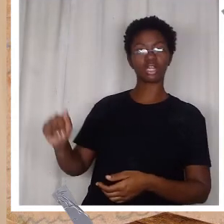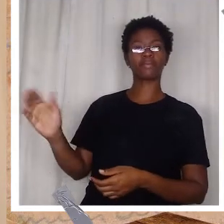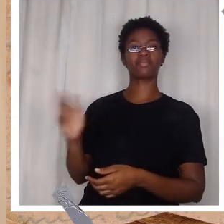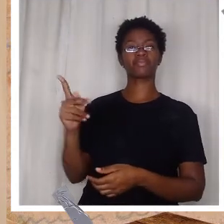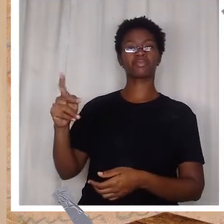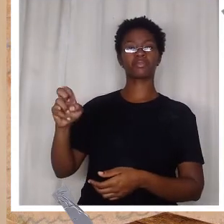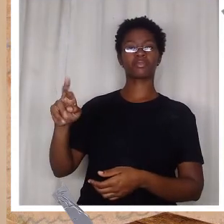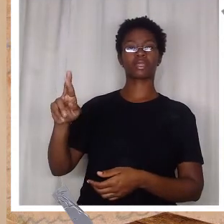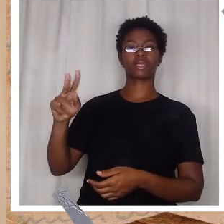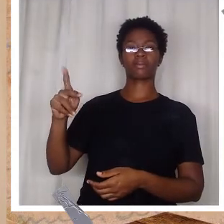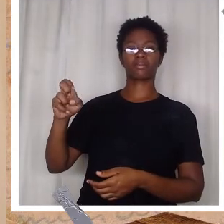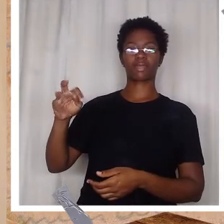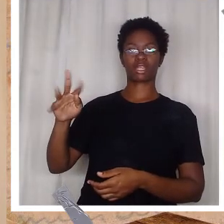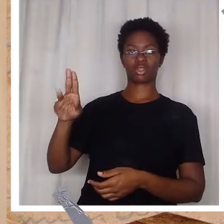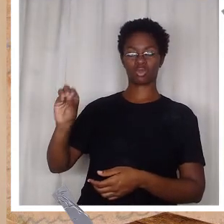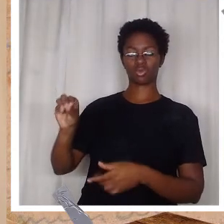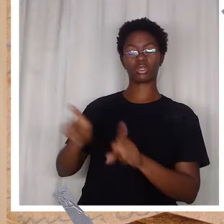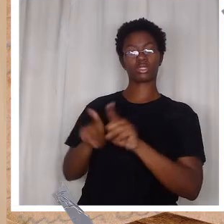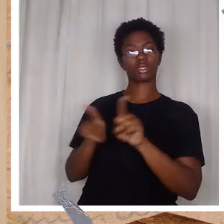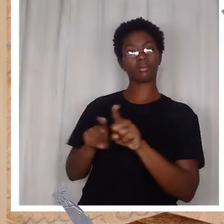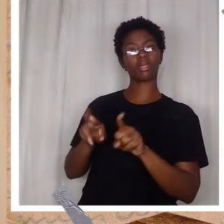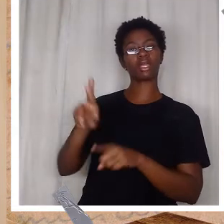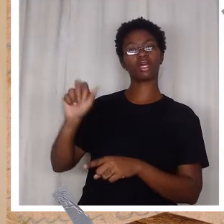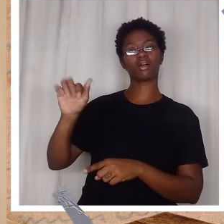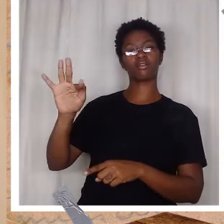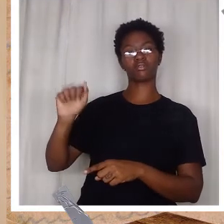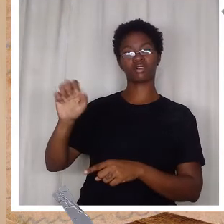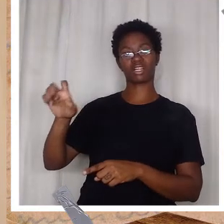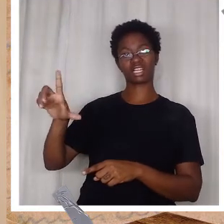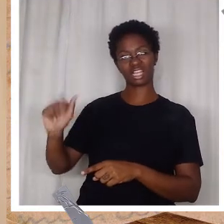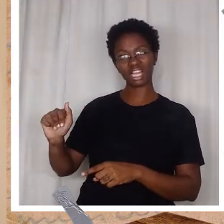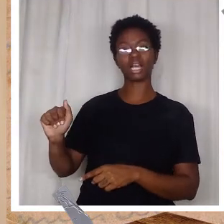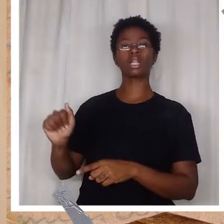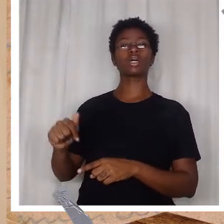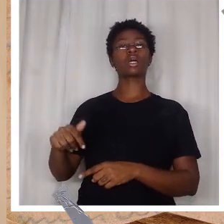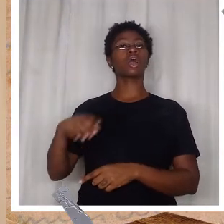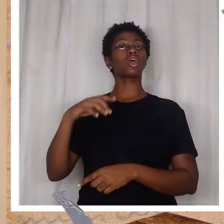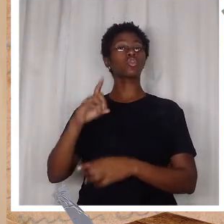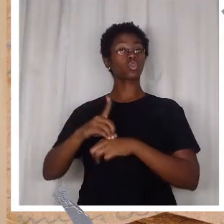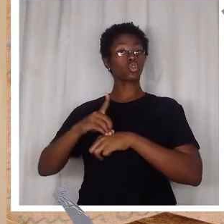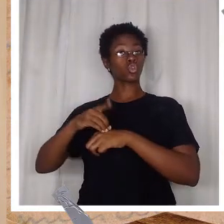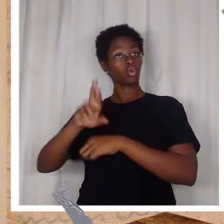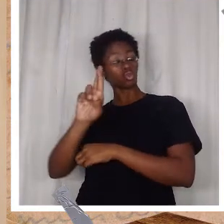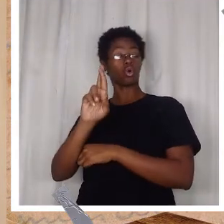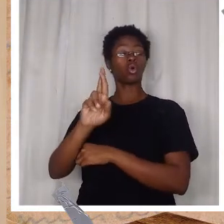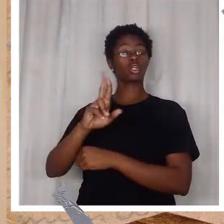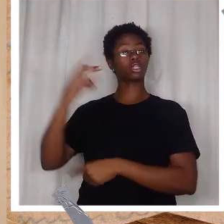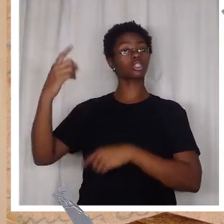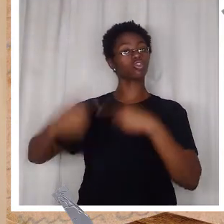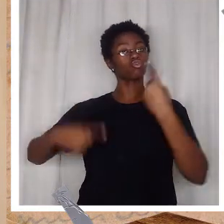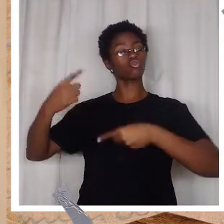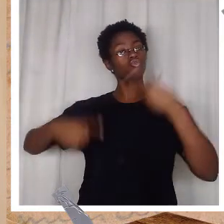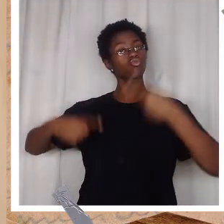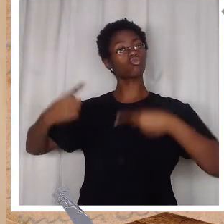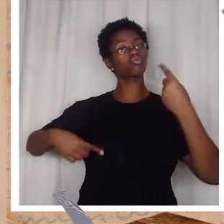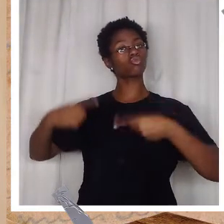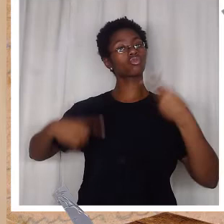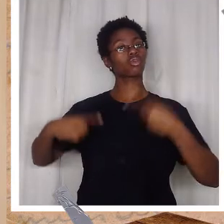que são uma das várias doutoras que discutem os 5.000 manuscritos de